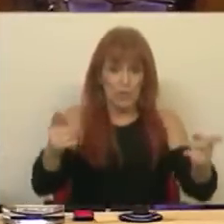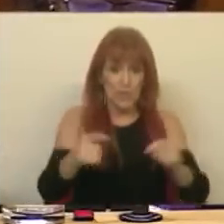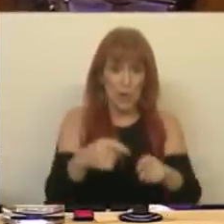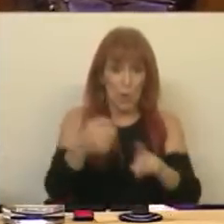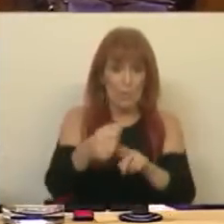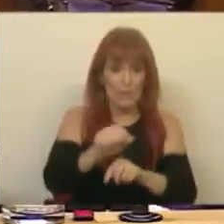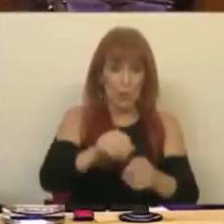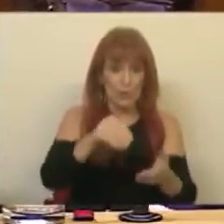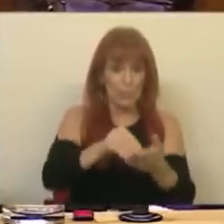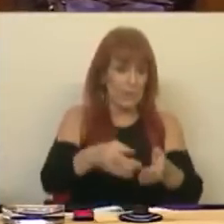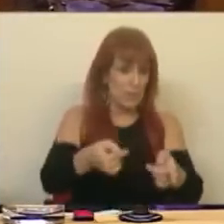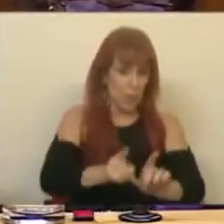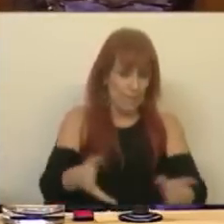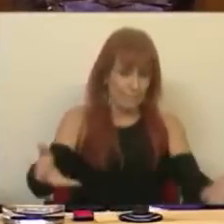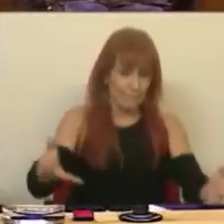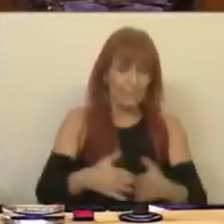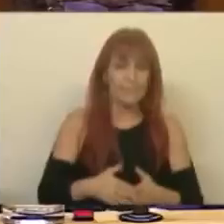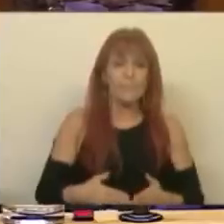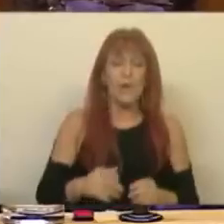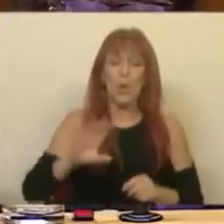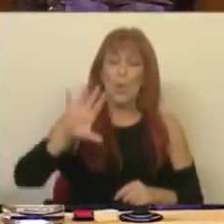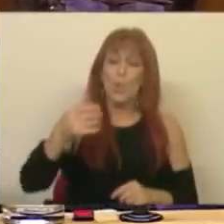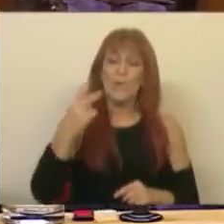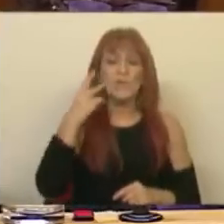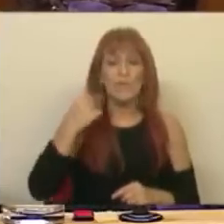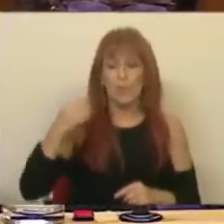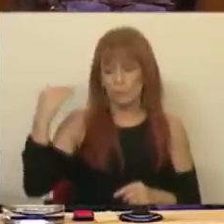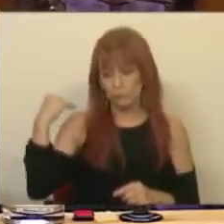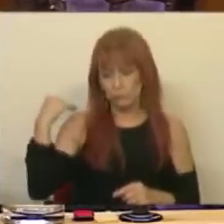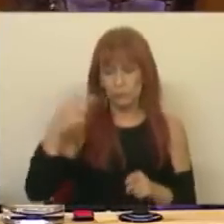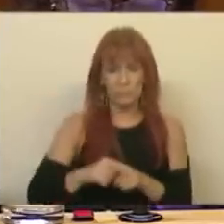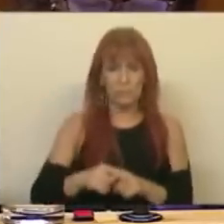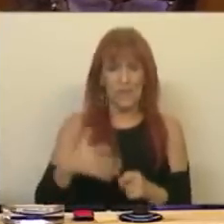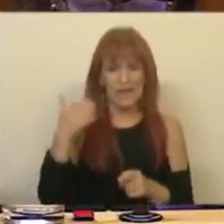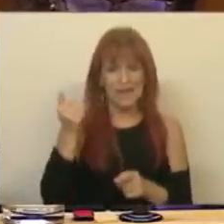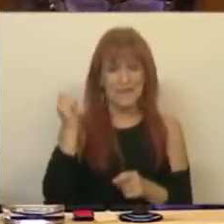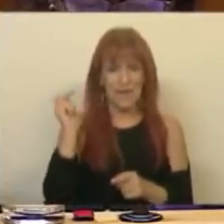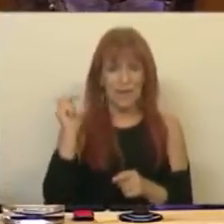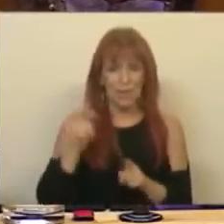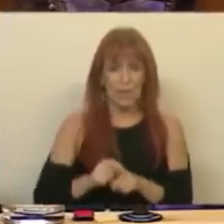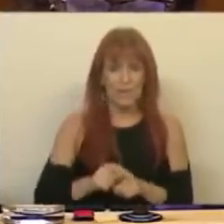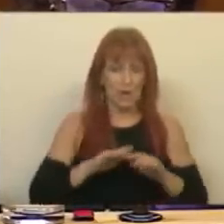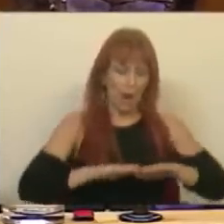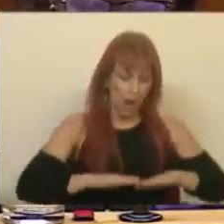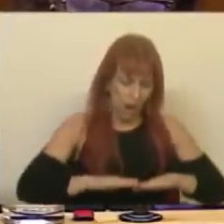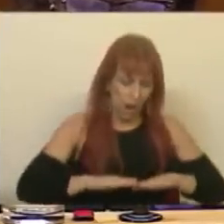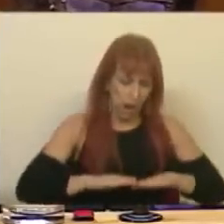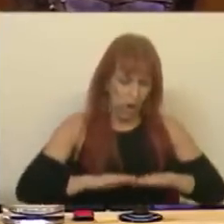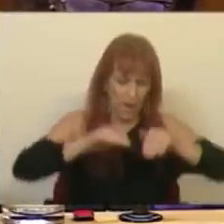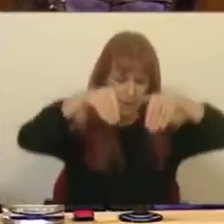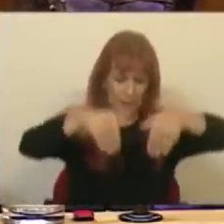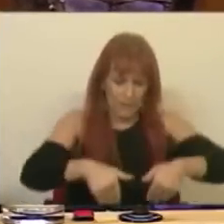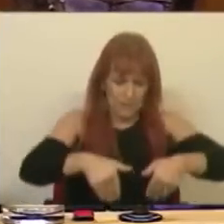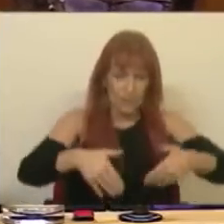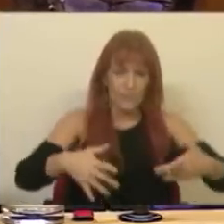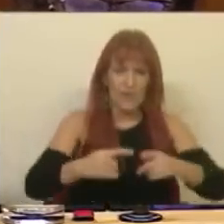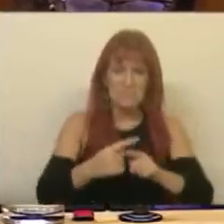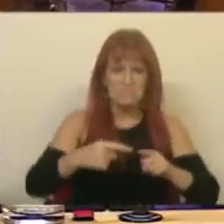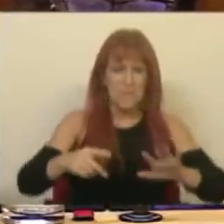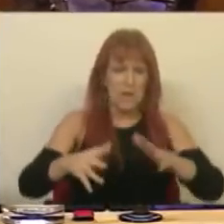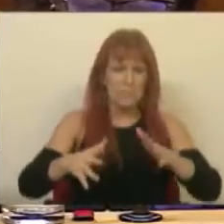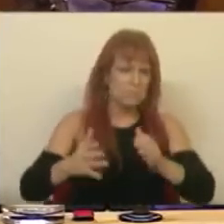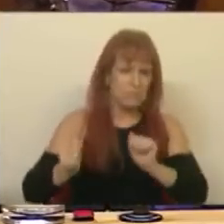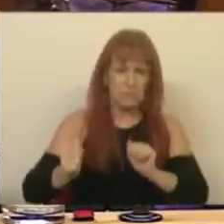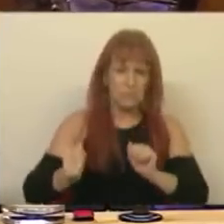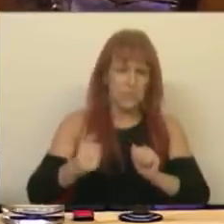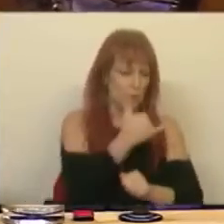combater a pobreza o país viveu 15 anos entre as terminação e a sessão em média